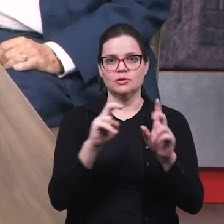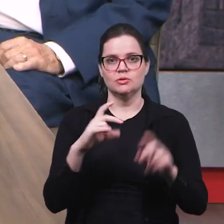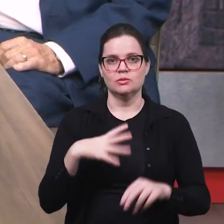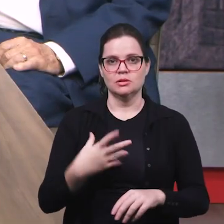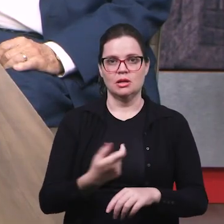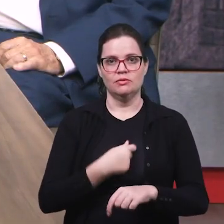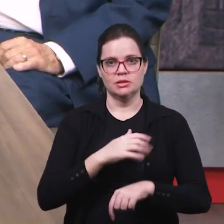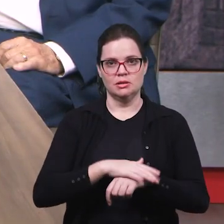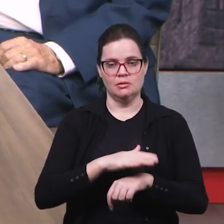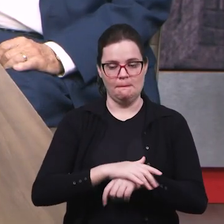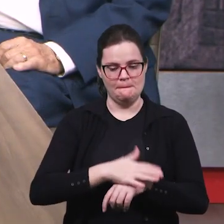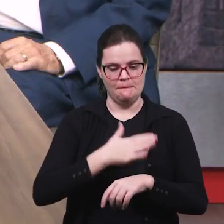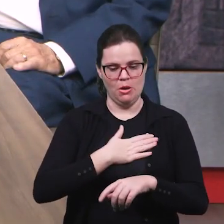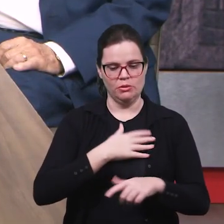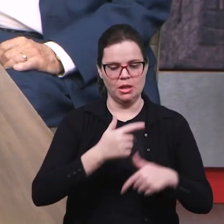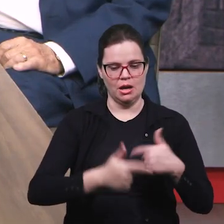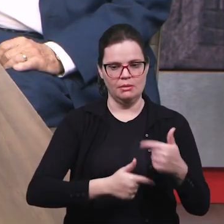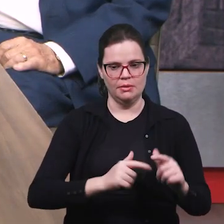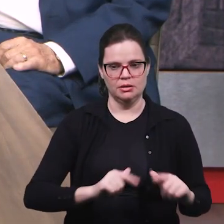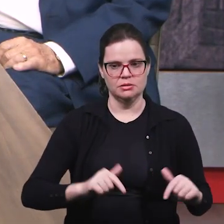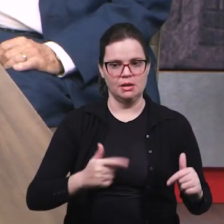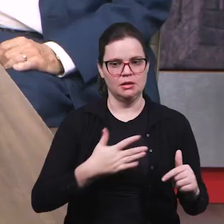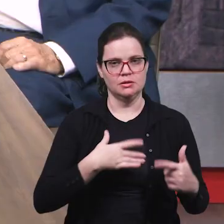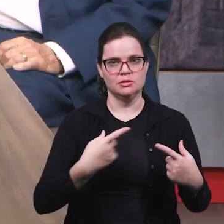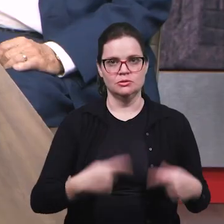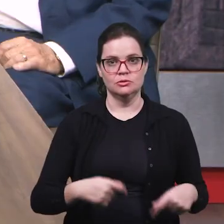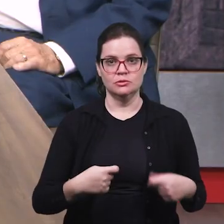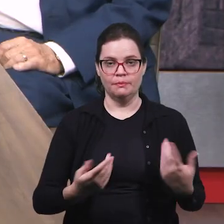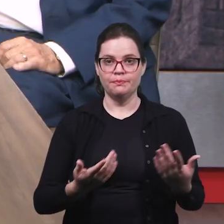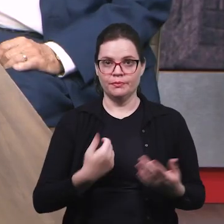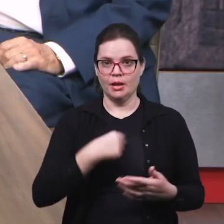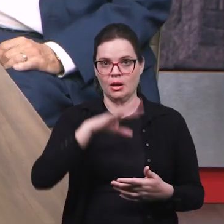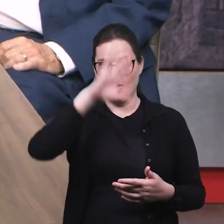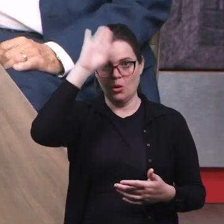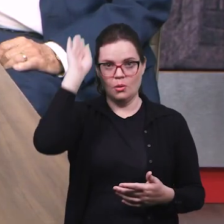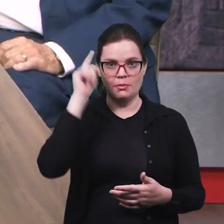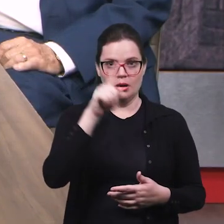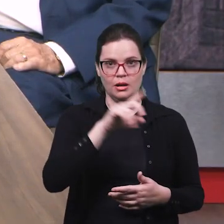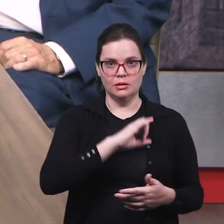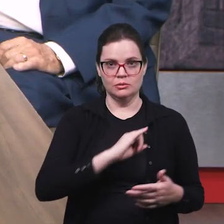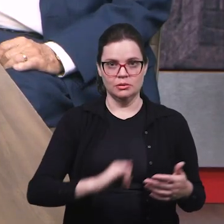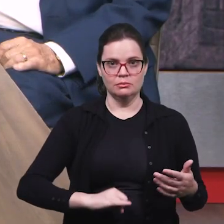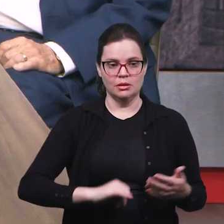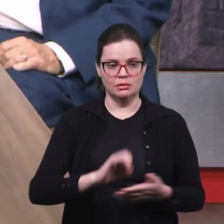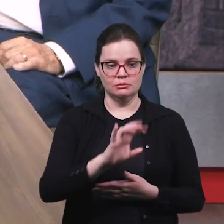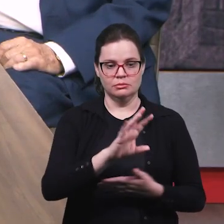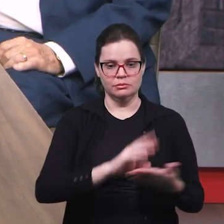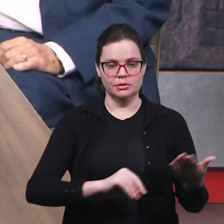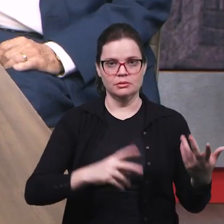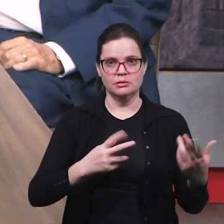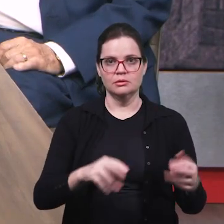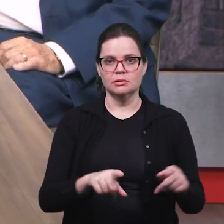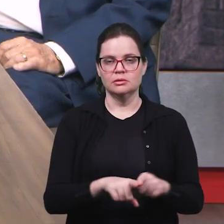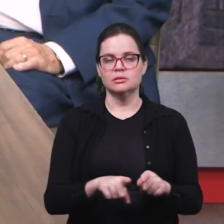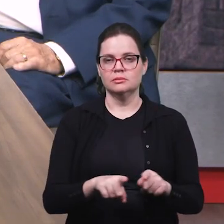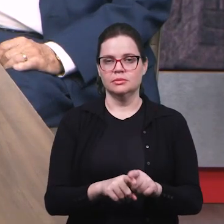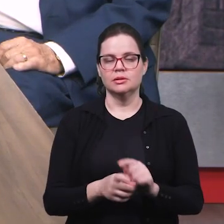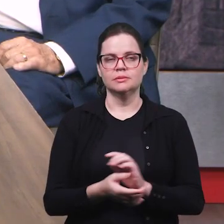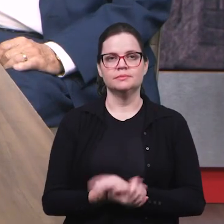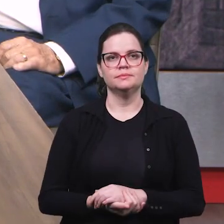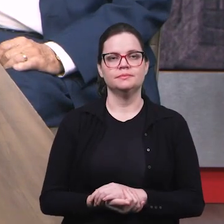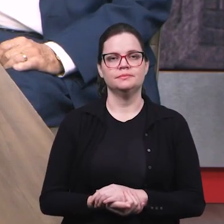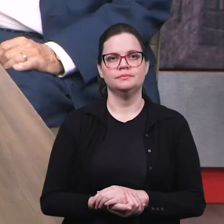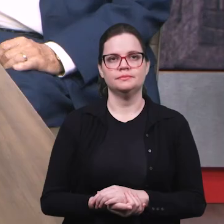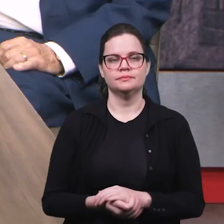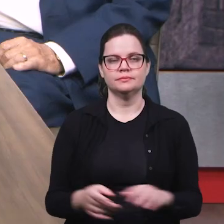obras. Você vai ver que isso aí, o romanismo pegou isso aí na salvação pelas obras, e exatamente do pelagianismo.